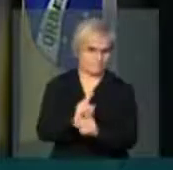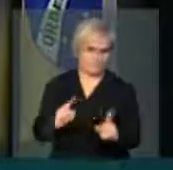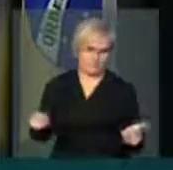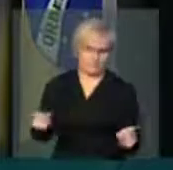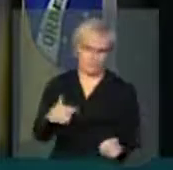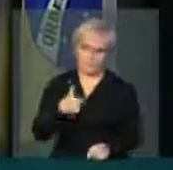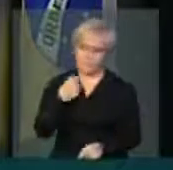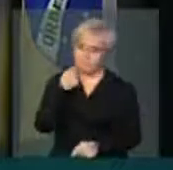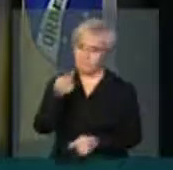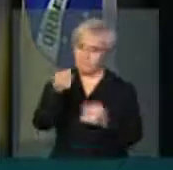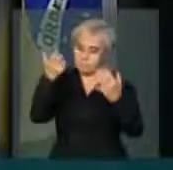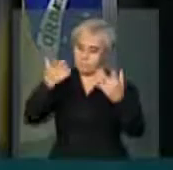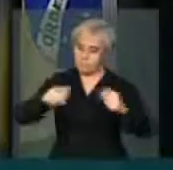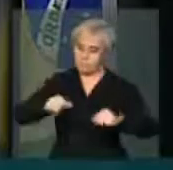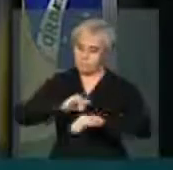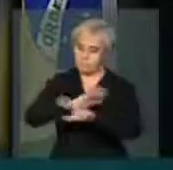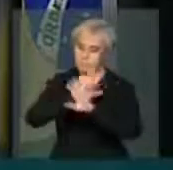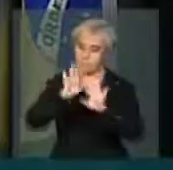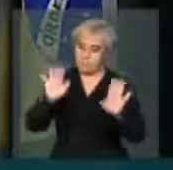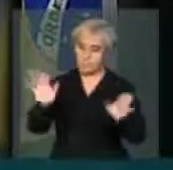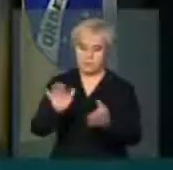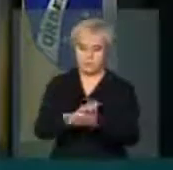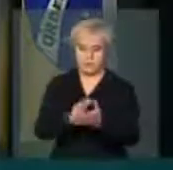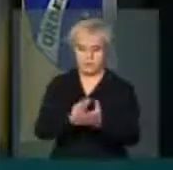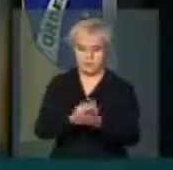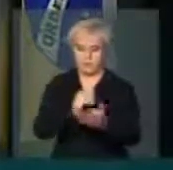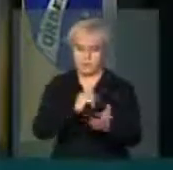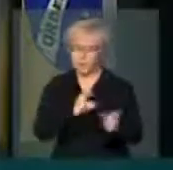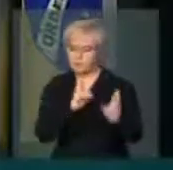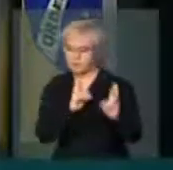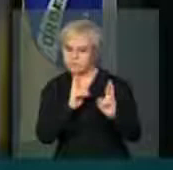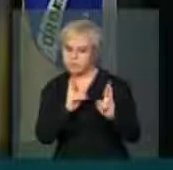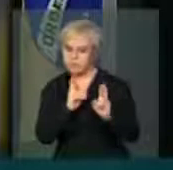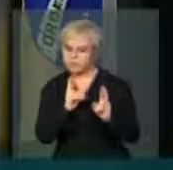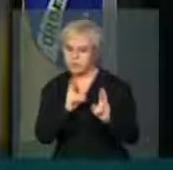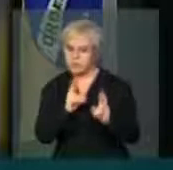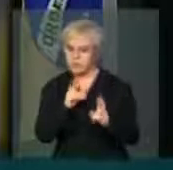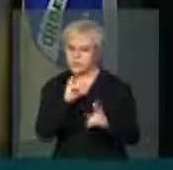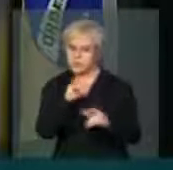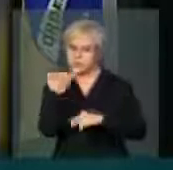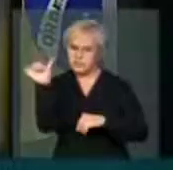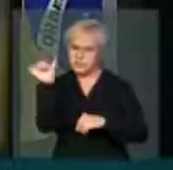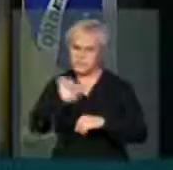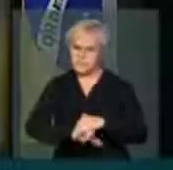gostaria de deixar claro de que não torço para o quanto pior, melhor.